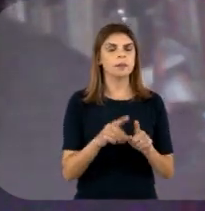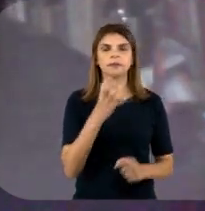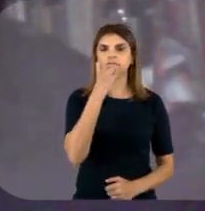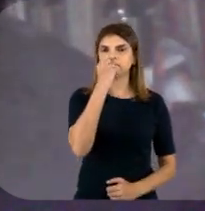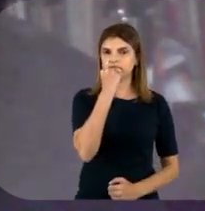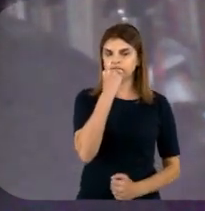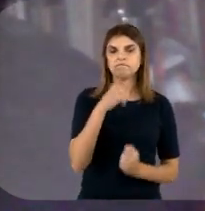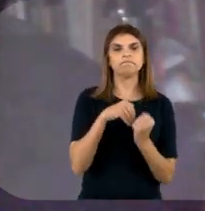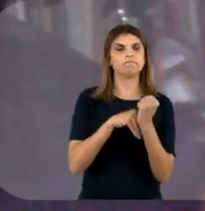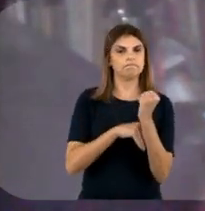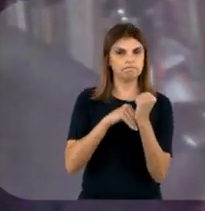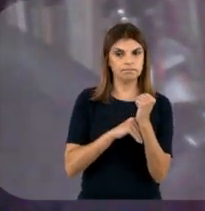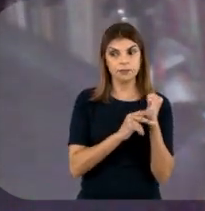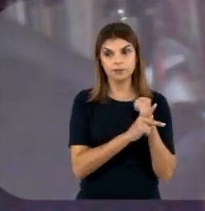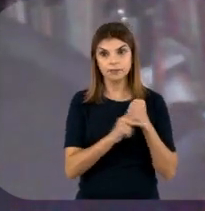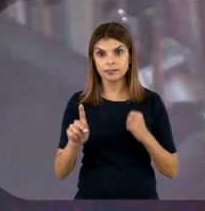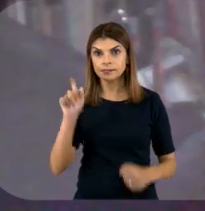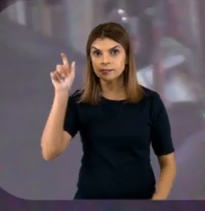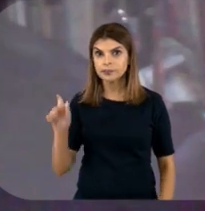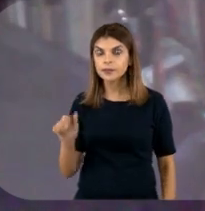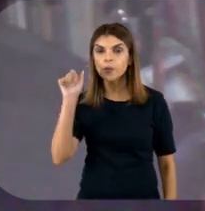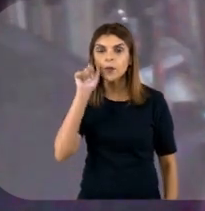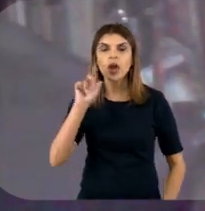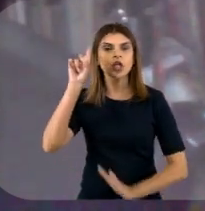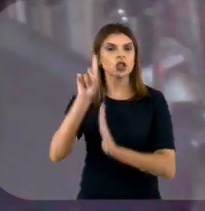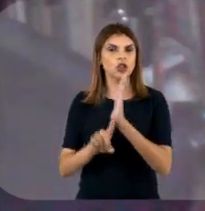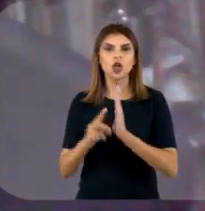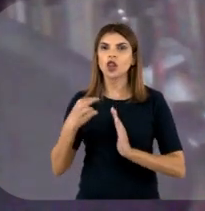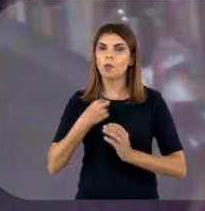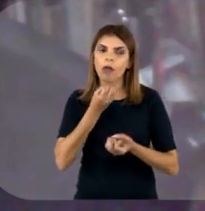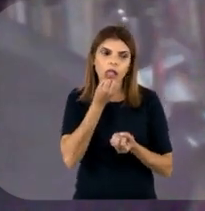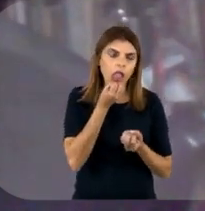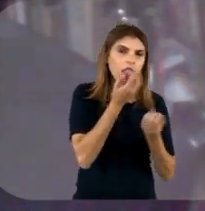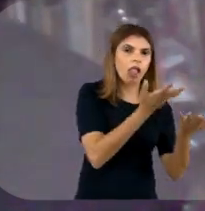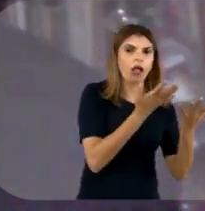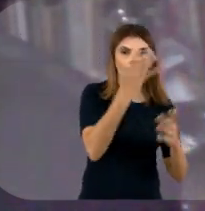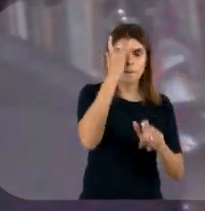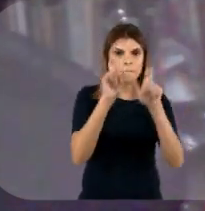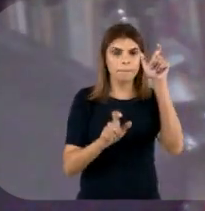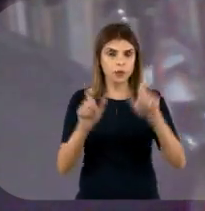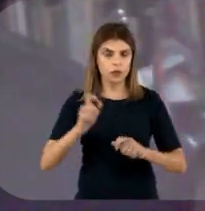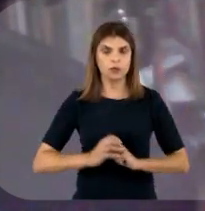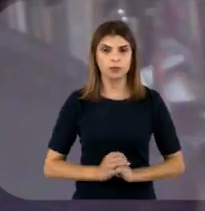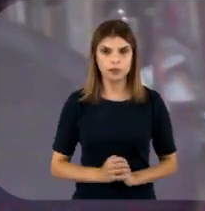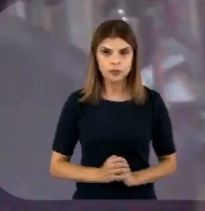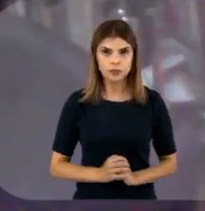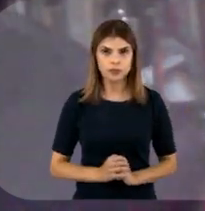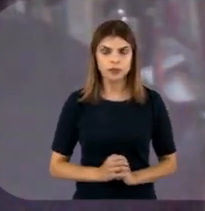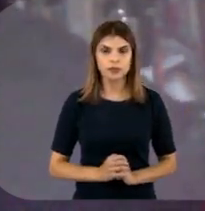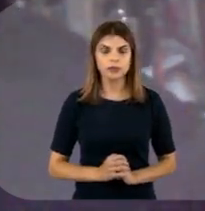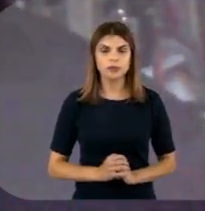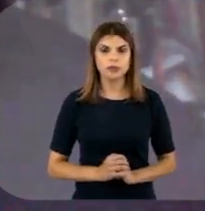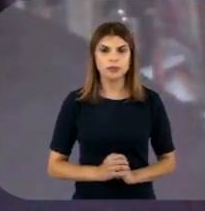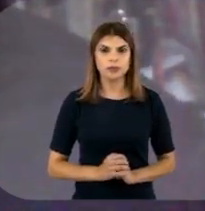é um direito da mulher. Não há possibilidade de romper com esse sigilo. E vou além.